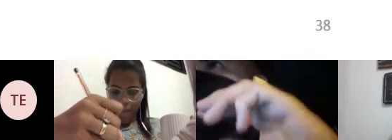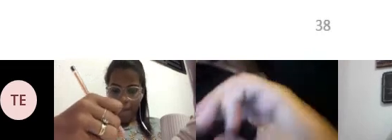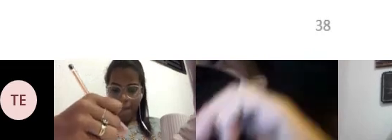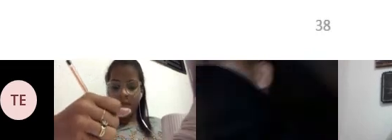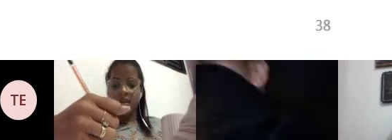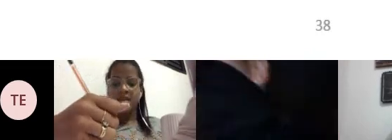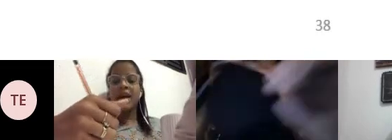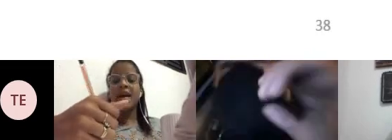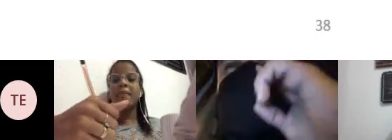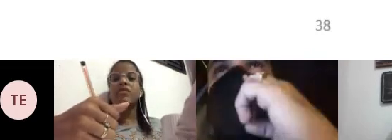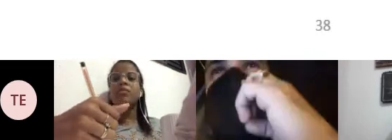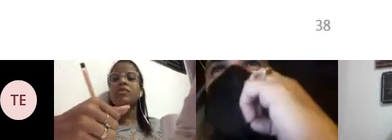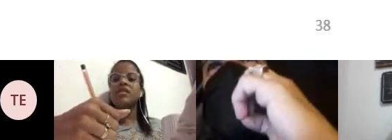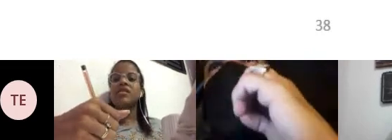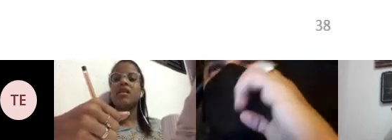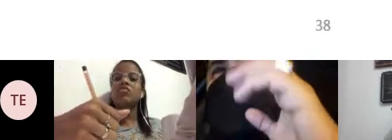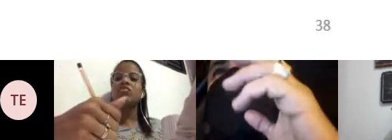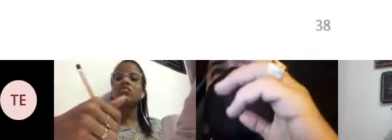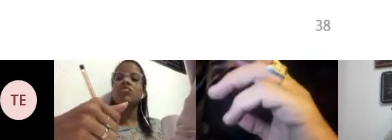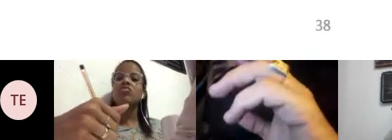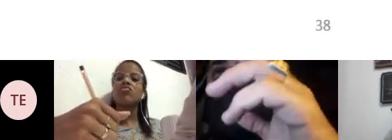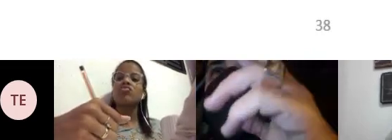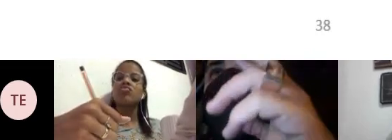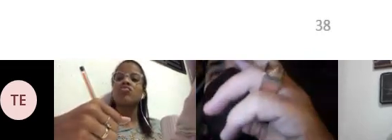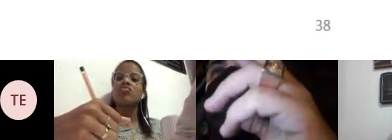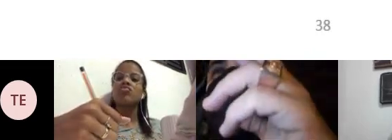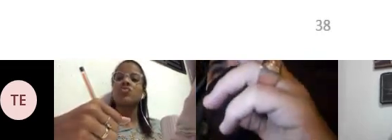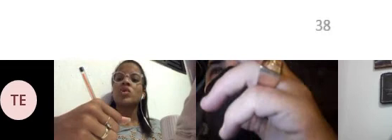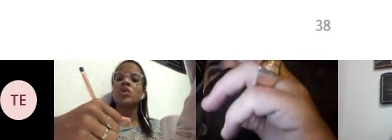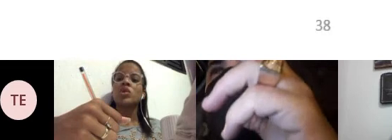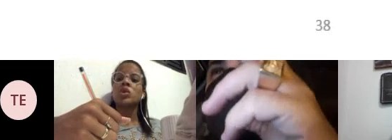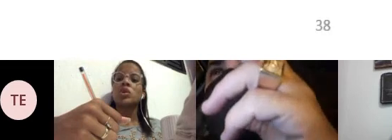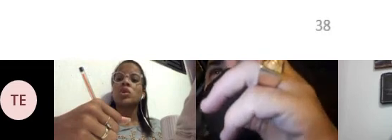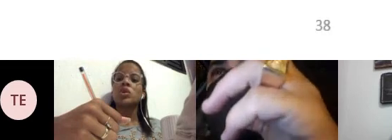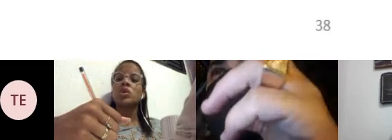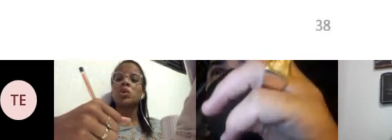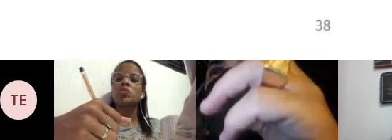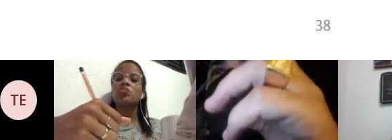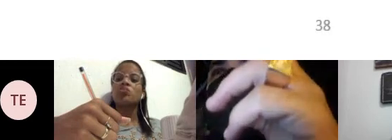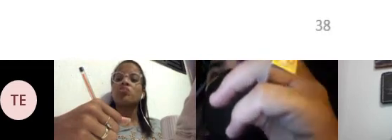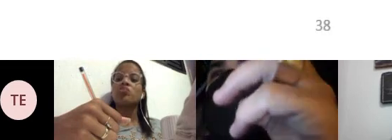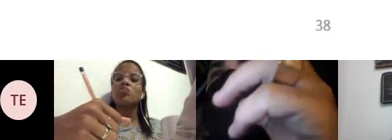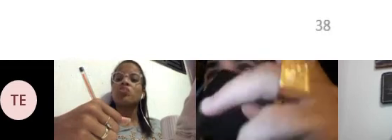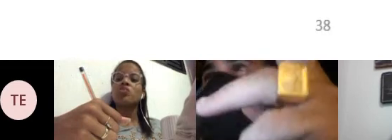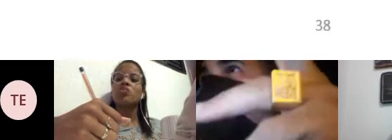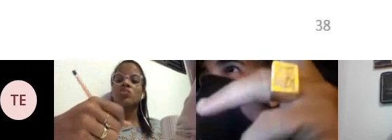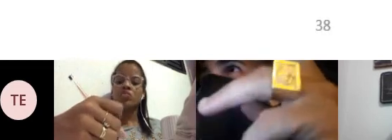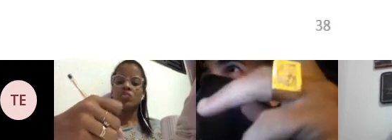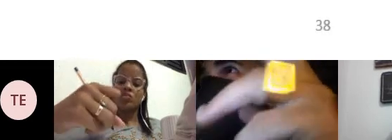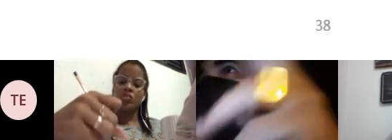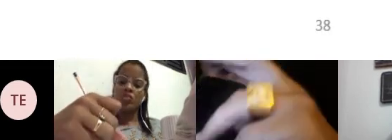vamos lá. Tomou um tiro de fuzil na favela e Também, desmanchou o braço do cara. Faz torniquete ou não?